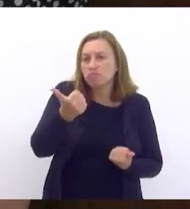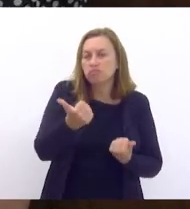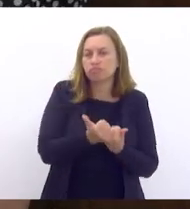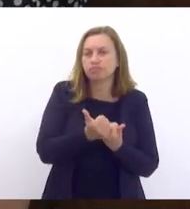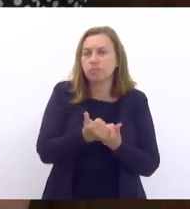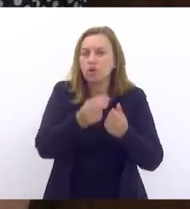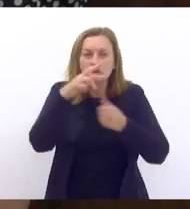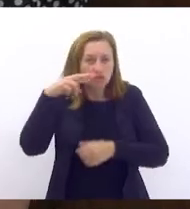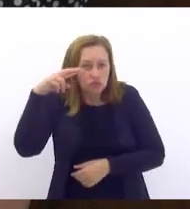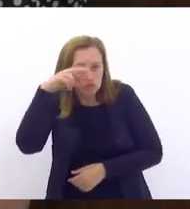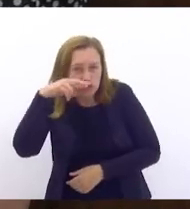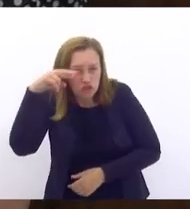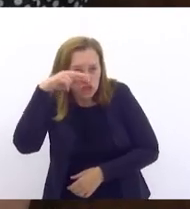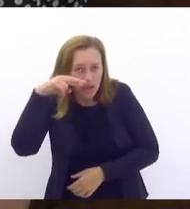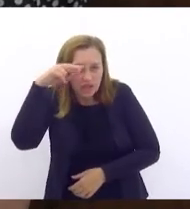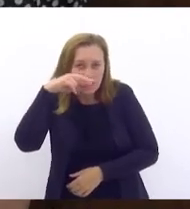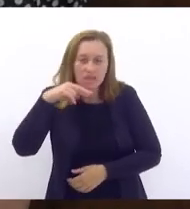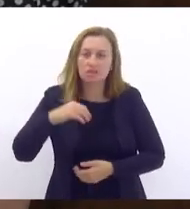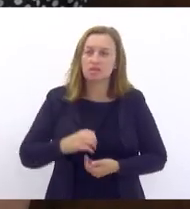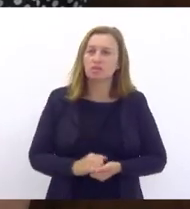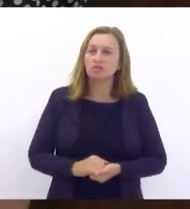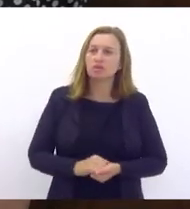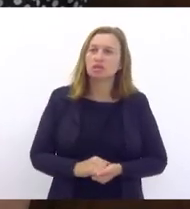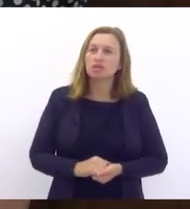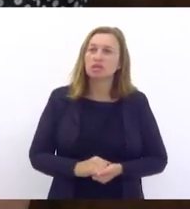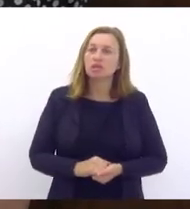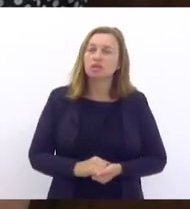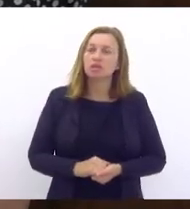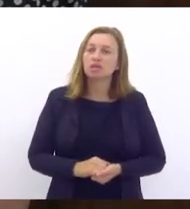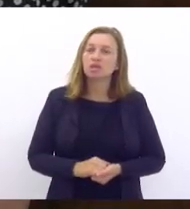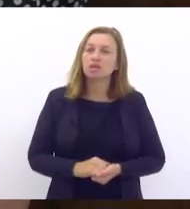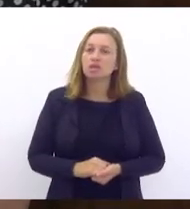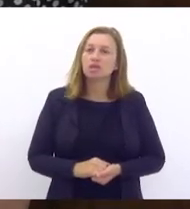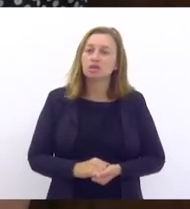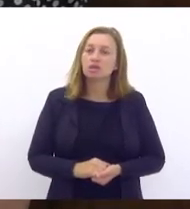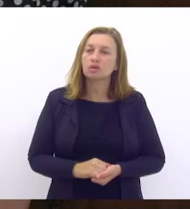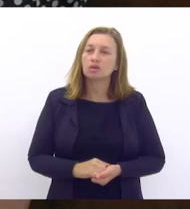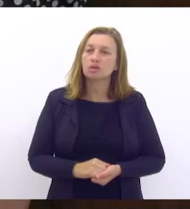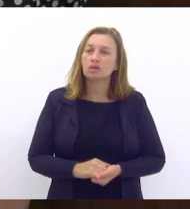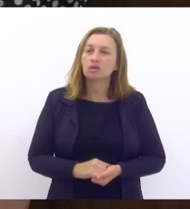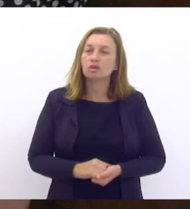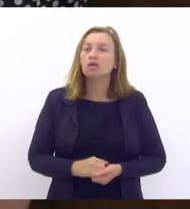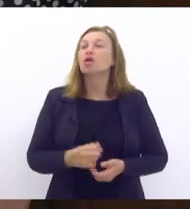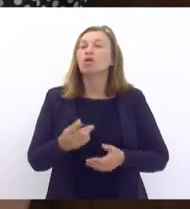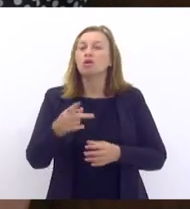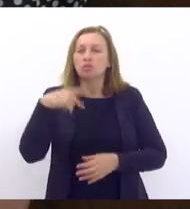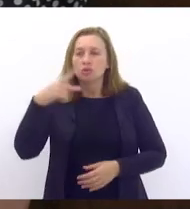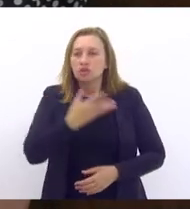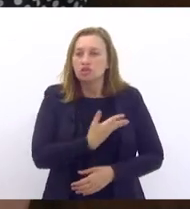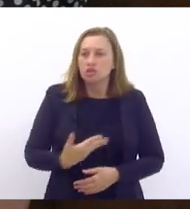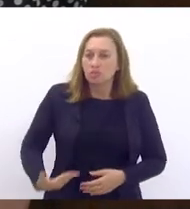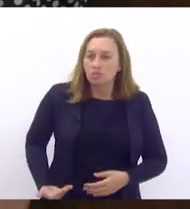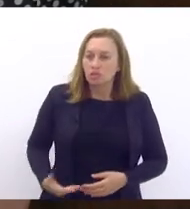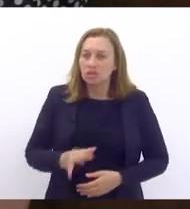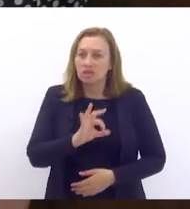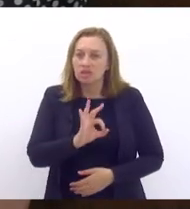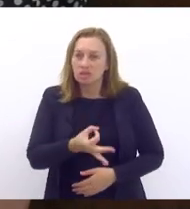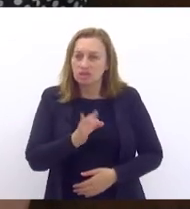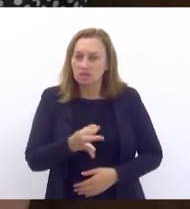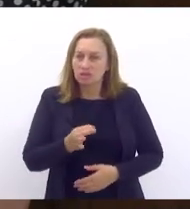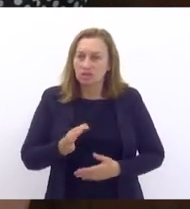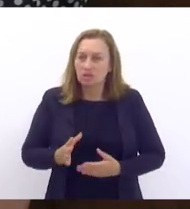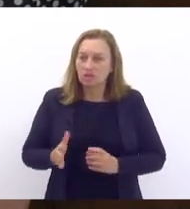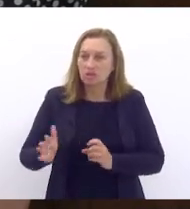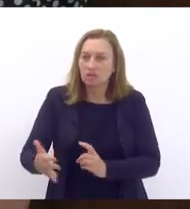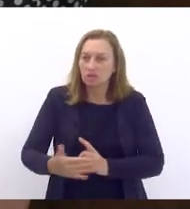fiscalização, uma boa rede, não é, que desenhe uma política pública assertiva para o acolhimento